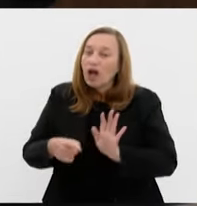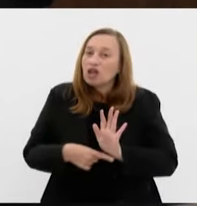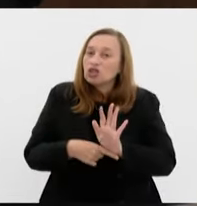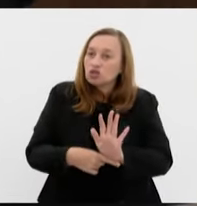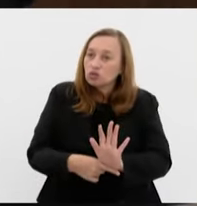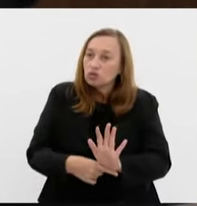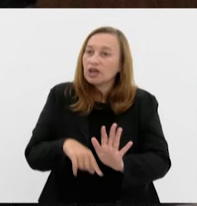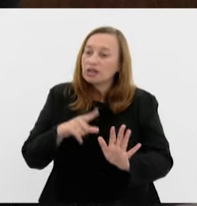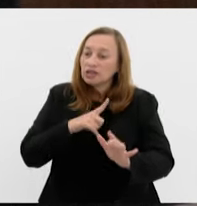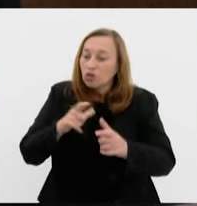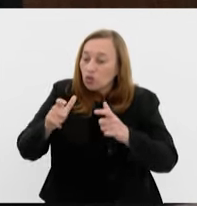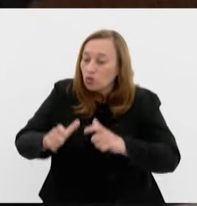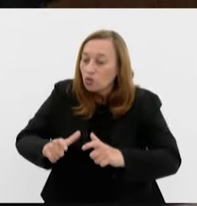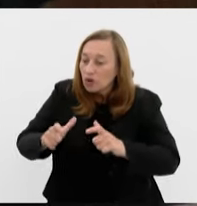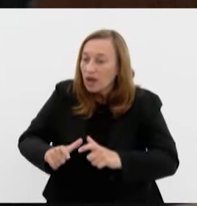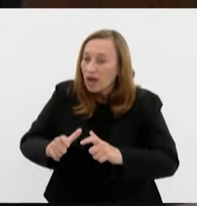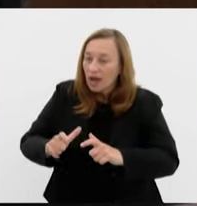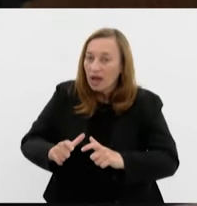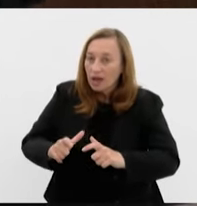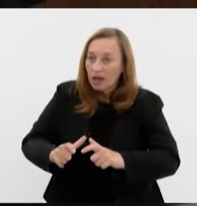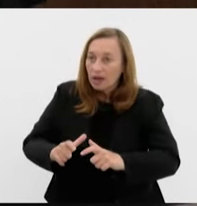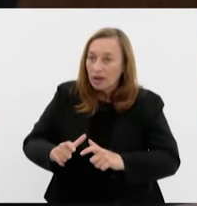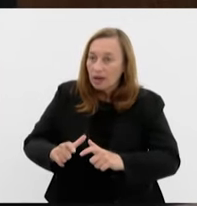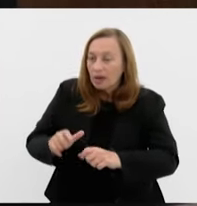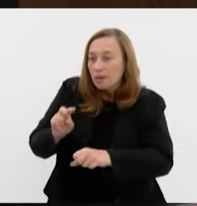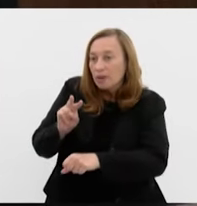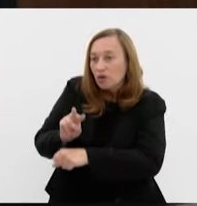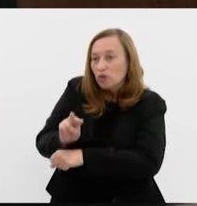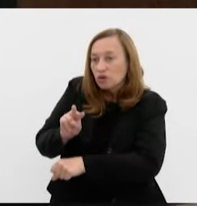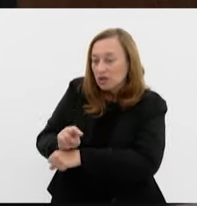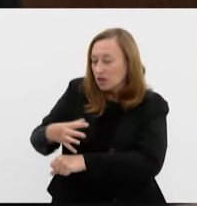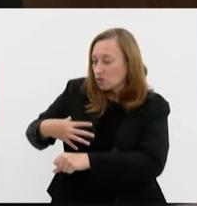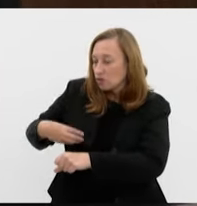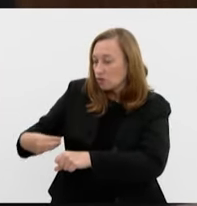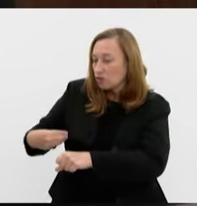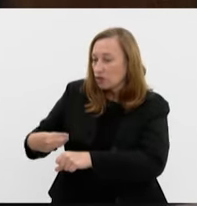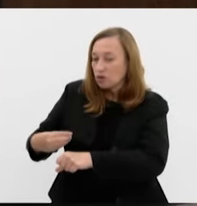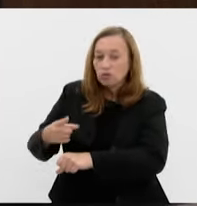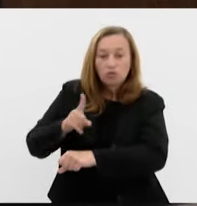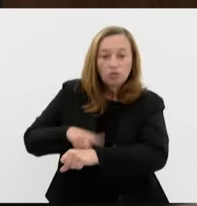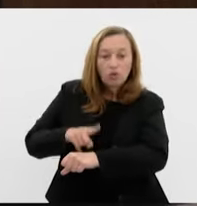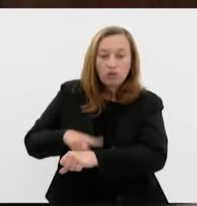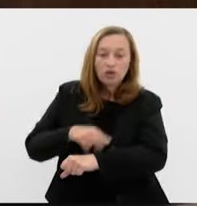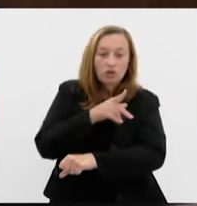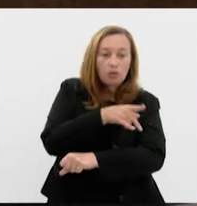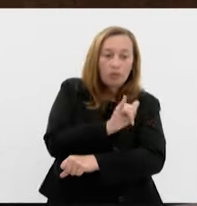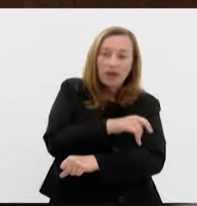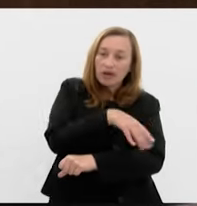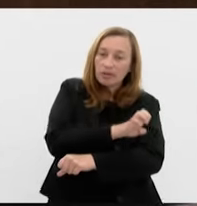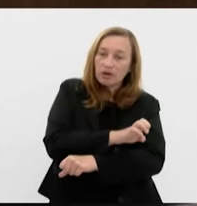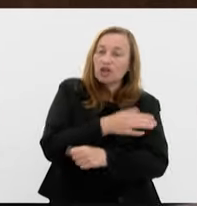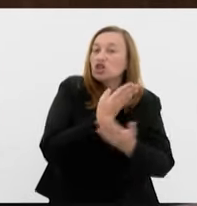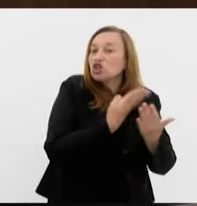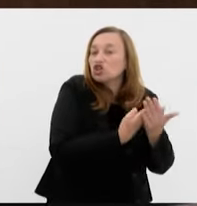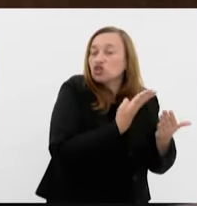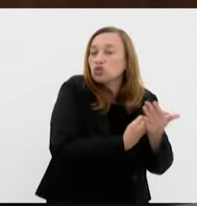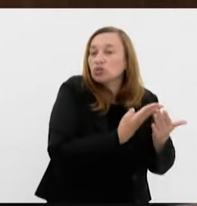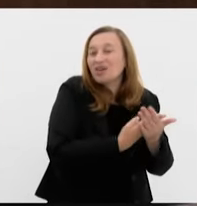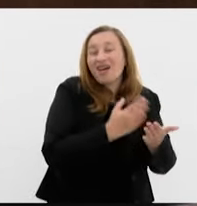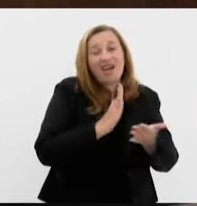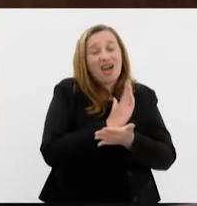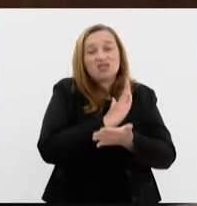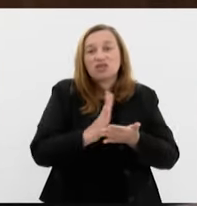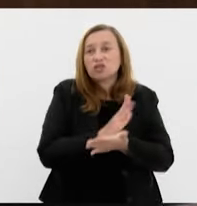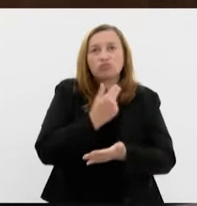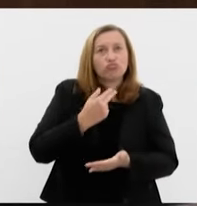tiverem estudando a tem um local para poder ficar mu das vezes não tem recurso não tem dinheiro para poder pagar